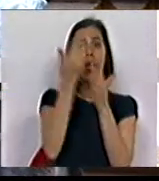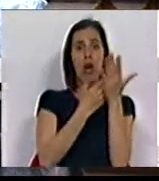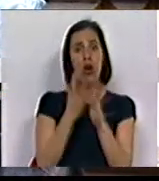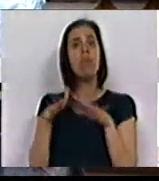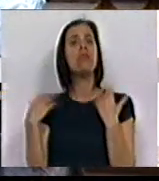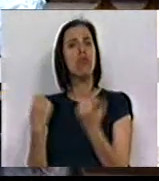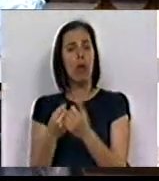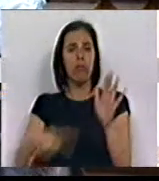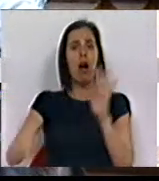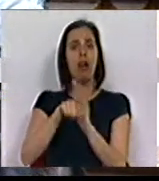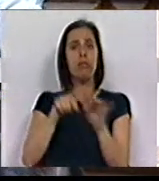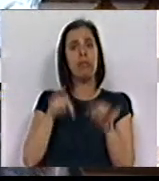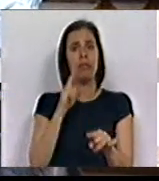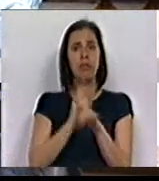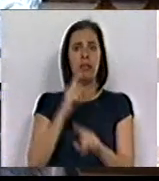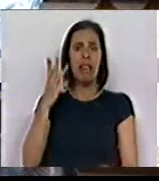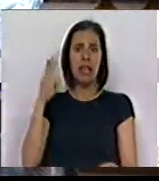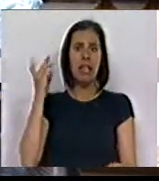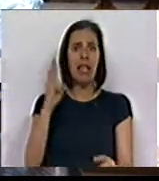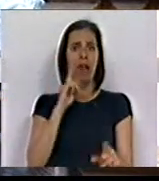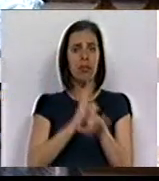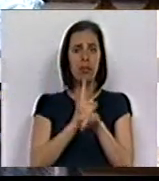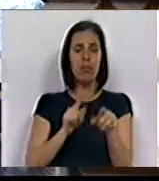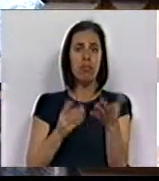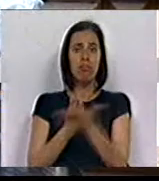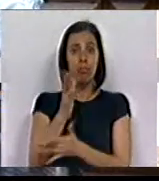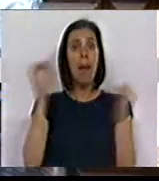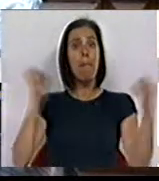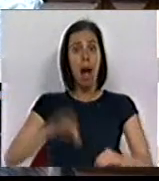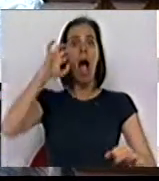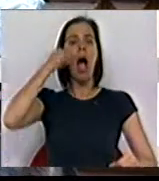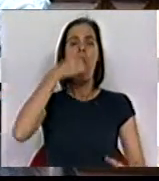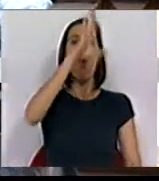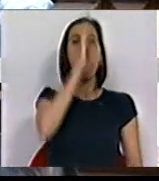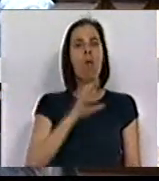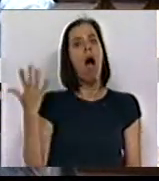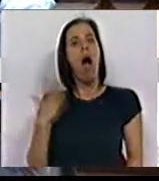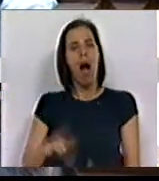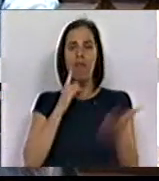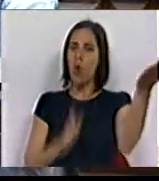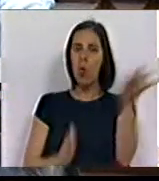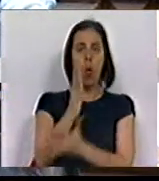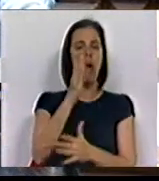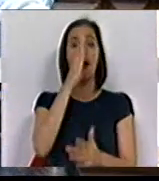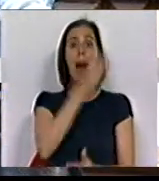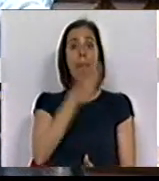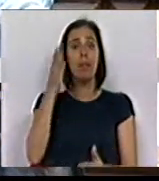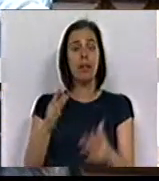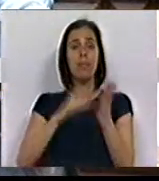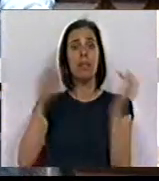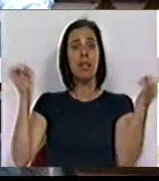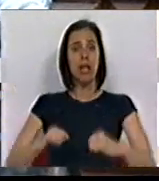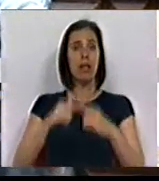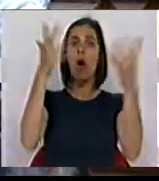económica e social provocada por estes 3 anos de vigência do Pacto de Agressão, que o Governo quer prosseguir com a aplicação do